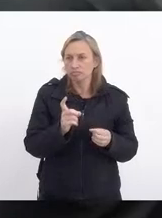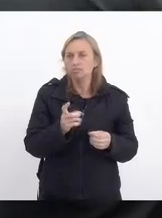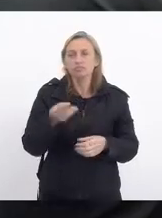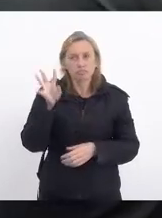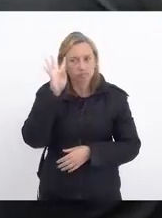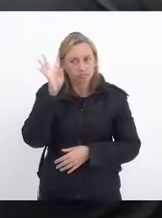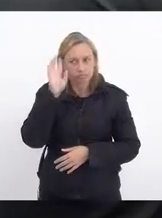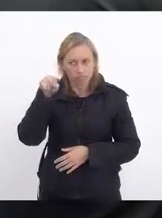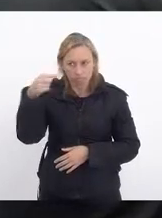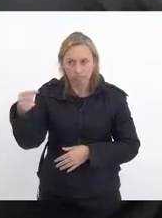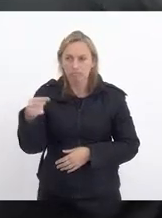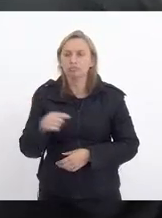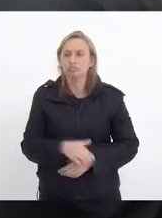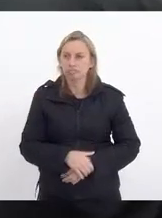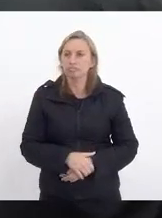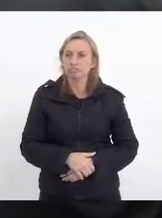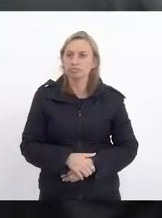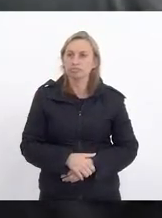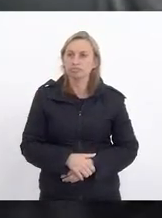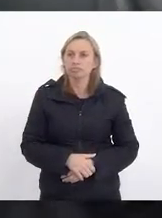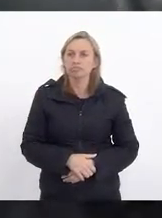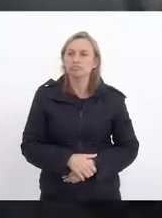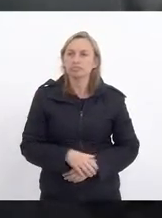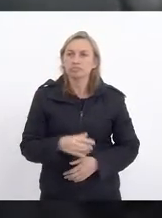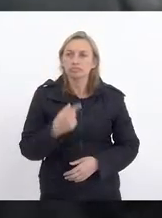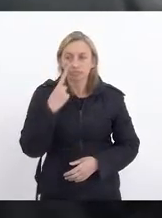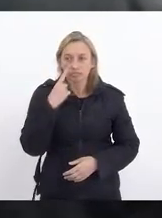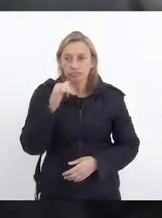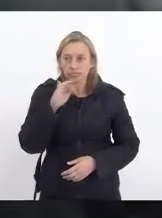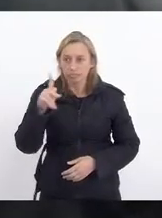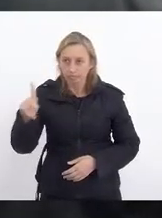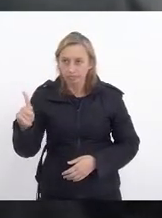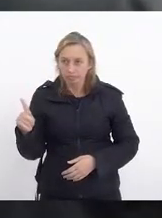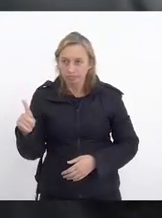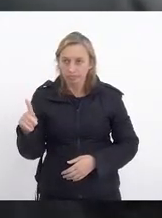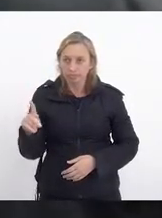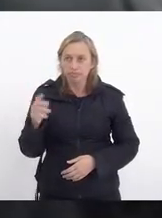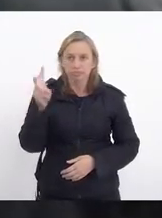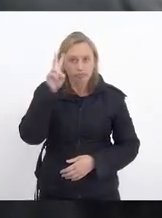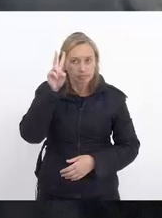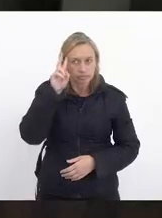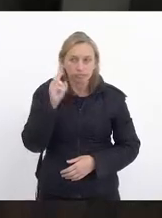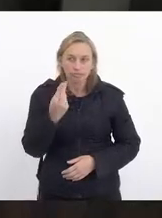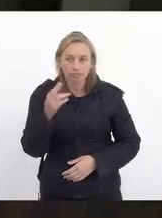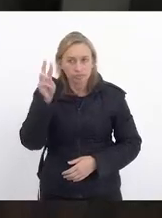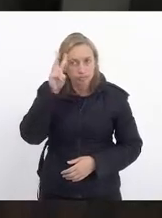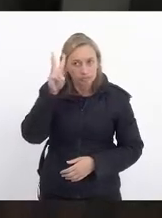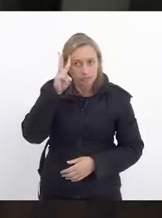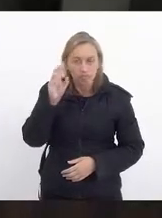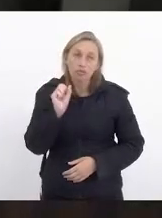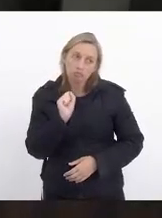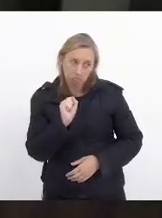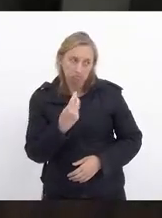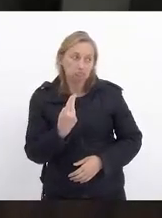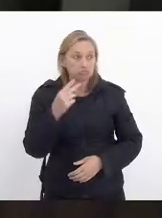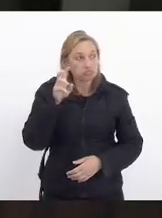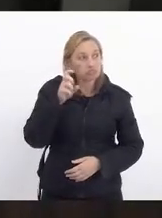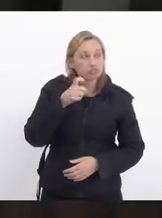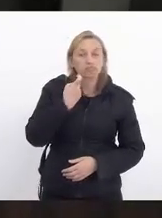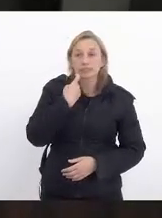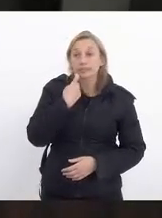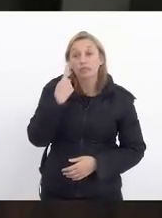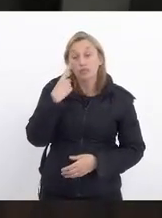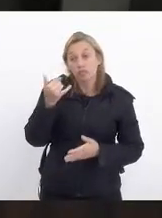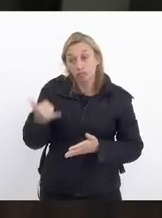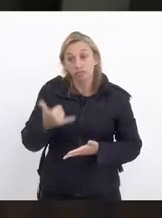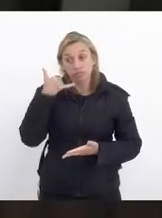na próxima quarta estará no palco Então vou tentar um tapete segunda ou terça ou pode ser a sexta pode ser tá vou